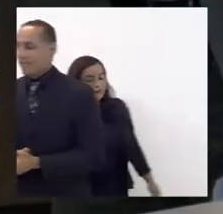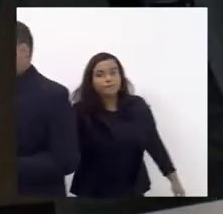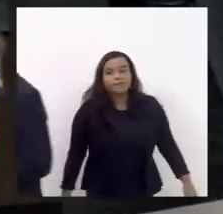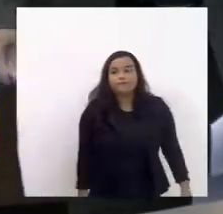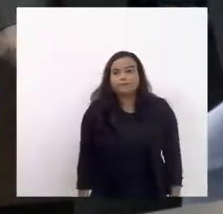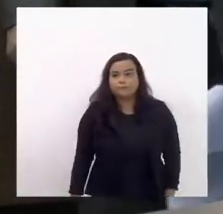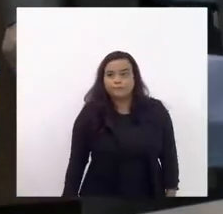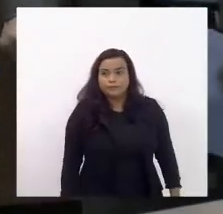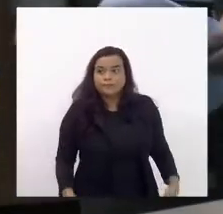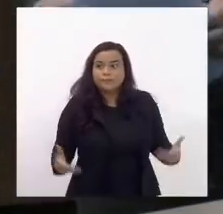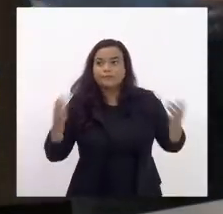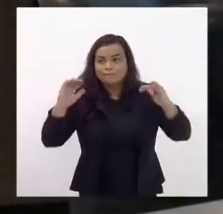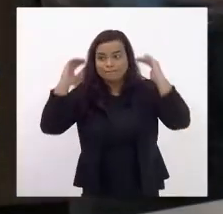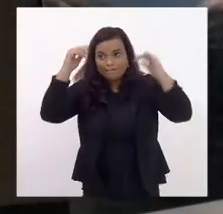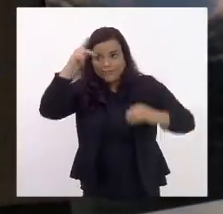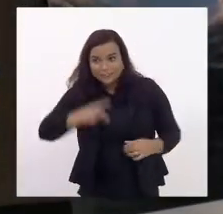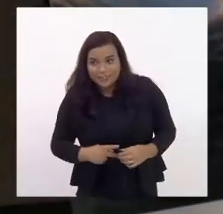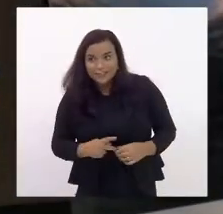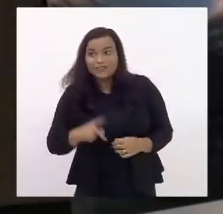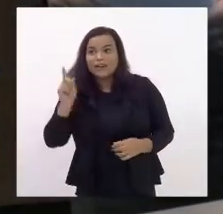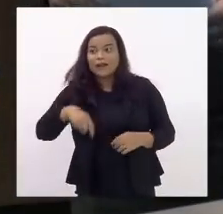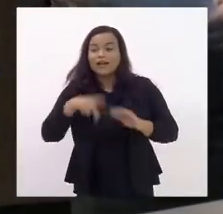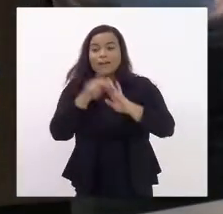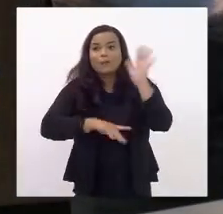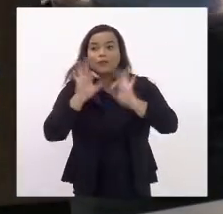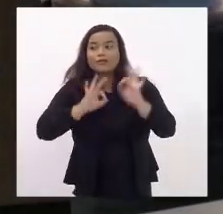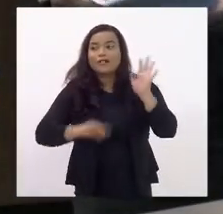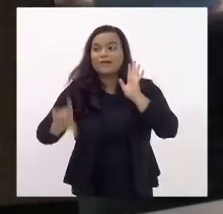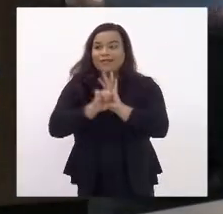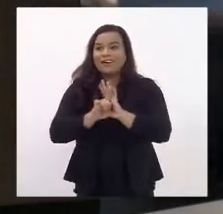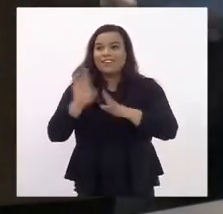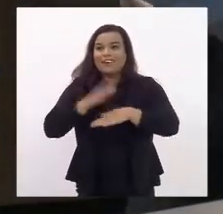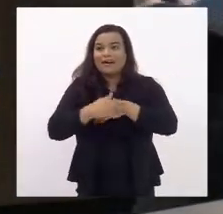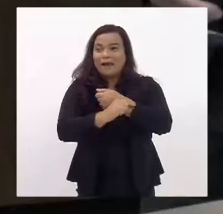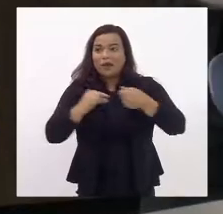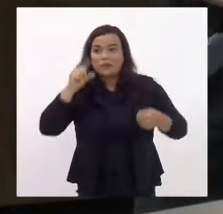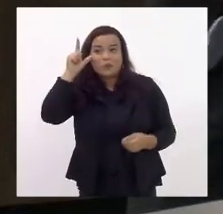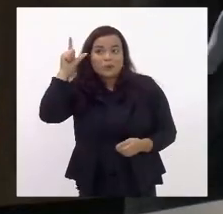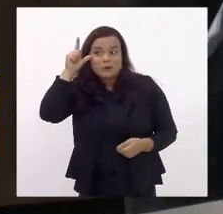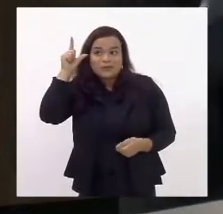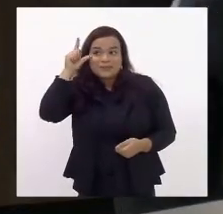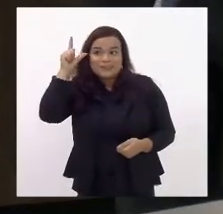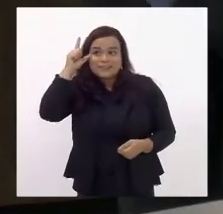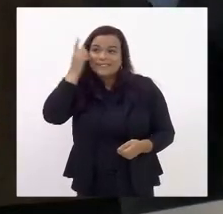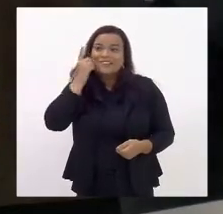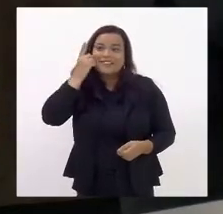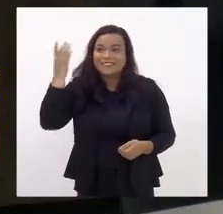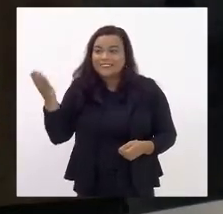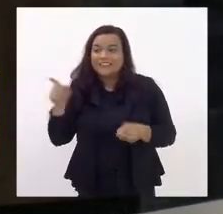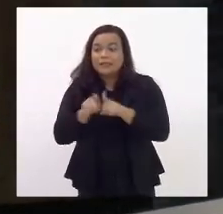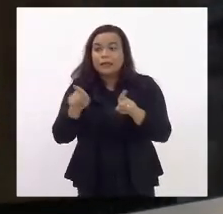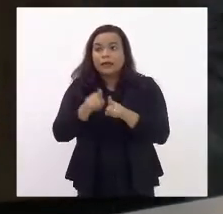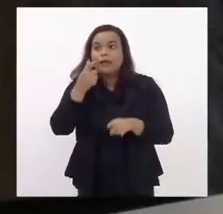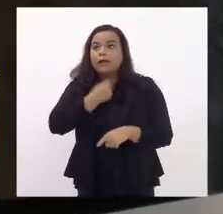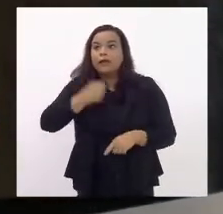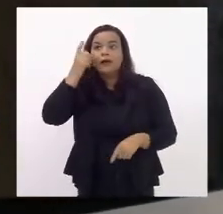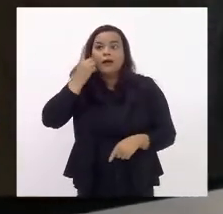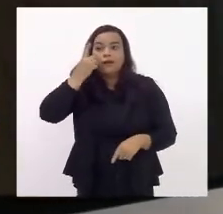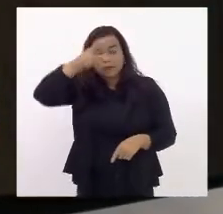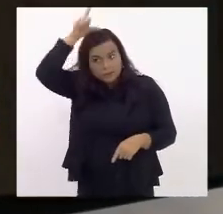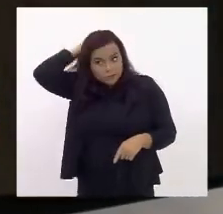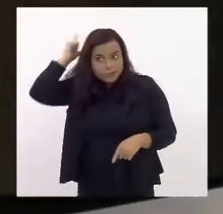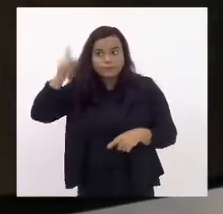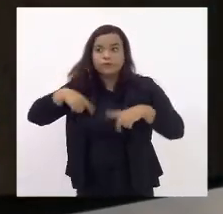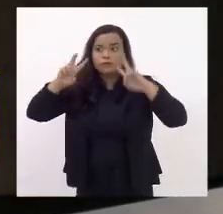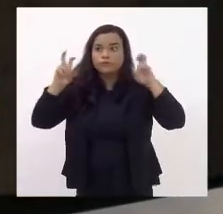Senhor presidente, trata-se do projeto de lei de autoria de Lucinha, da deputada Lucinha e do deputado Luiz Paulo, que